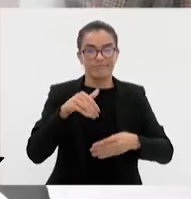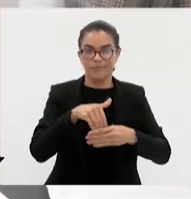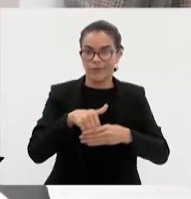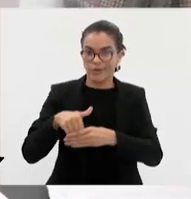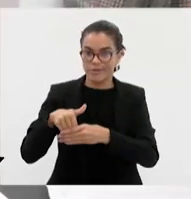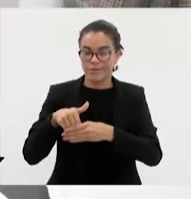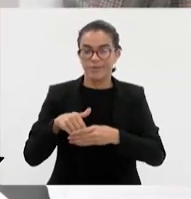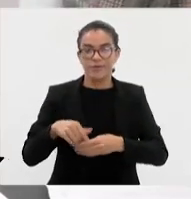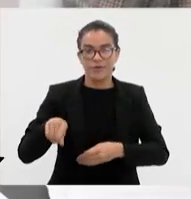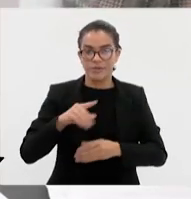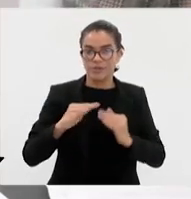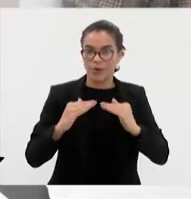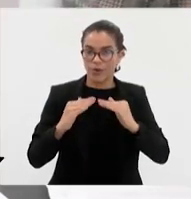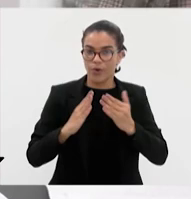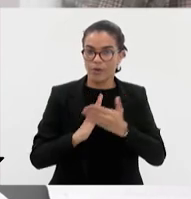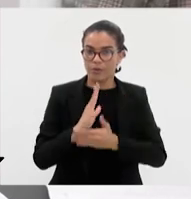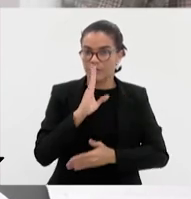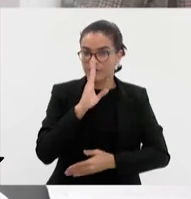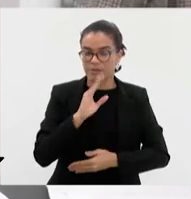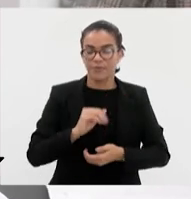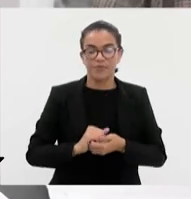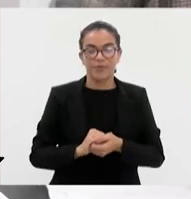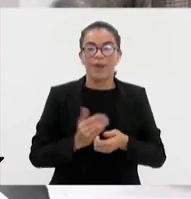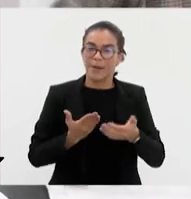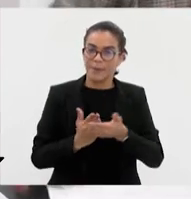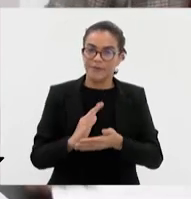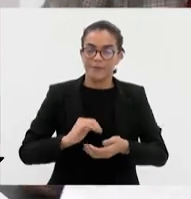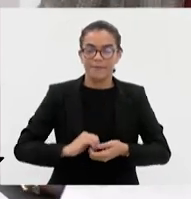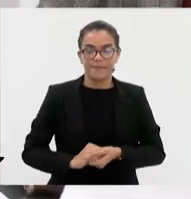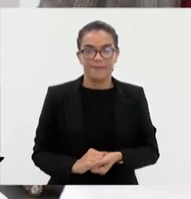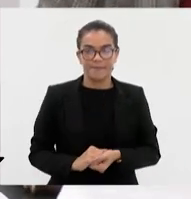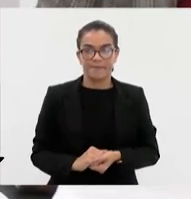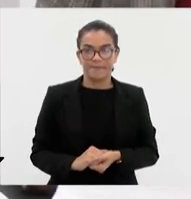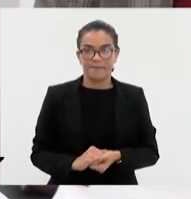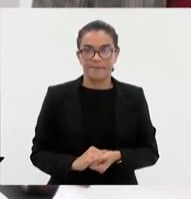votação, os que aprovam permaneçam como estão. Aprovado.